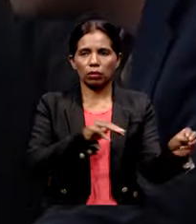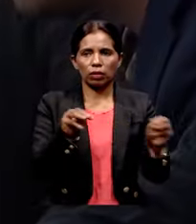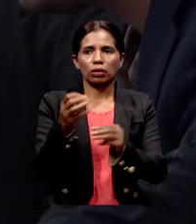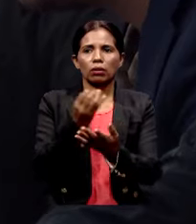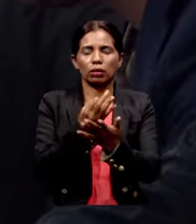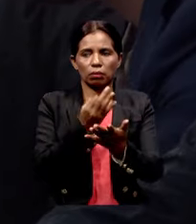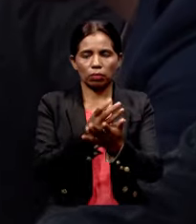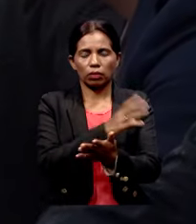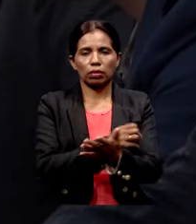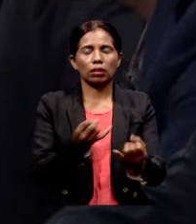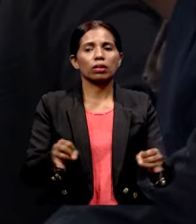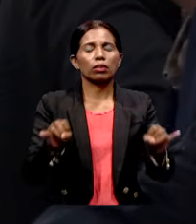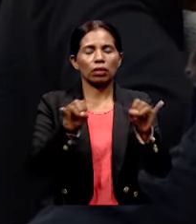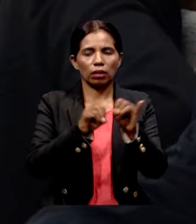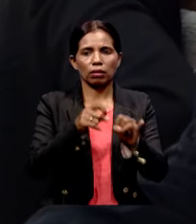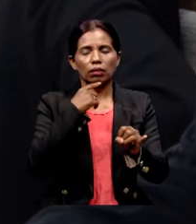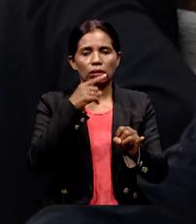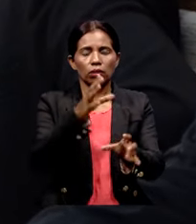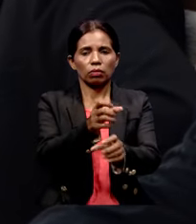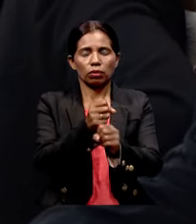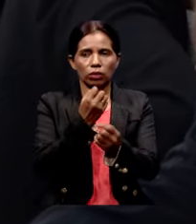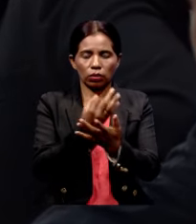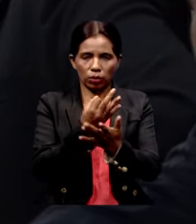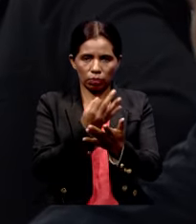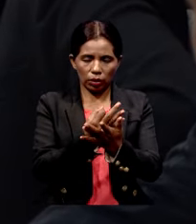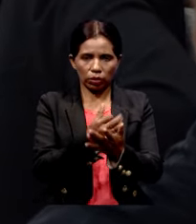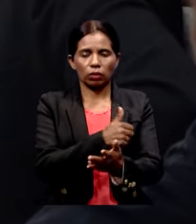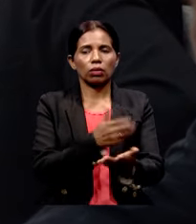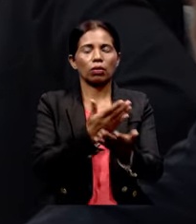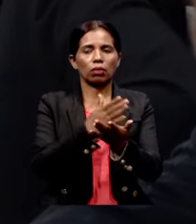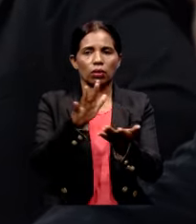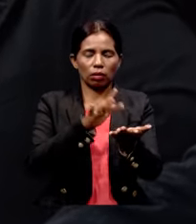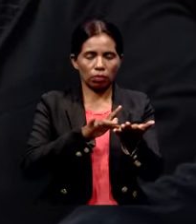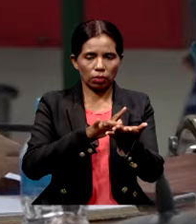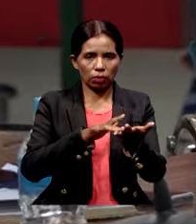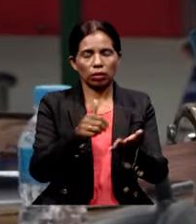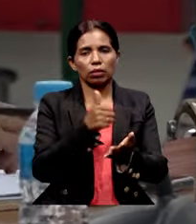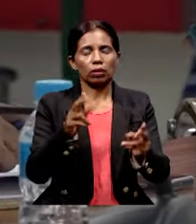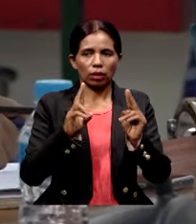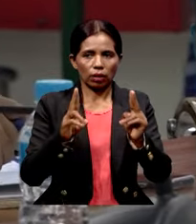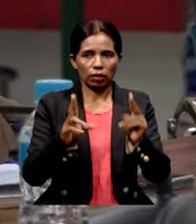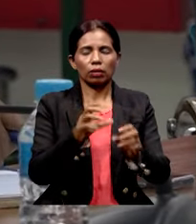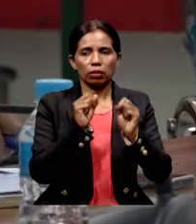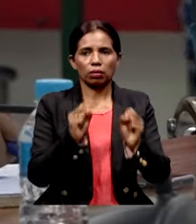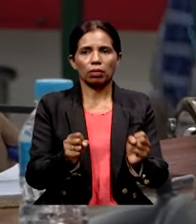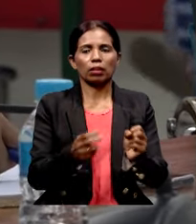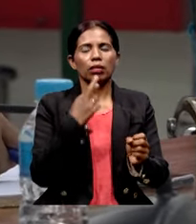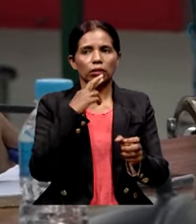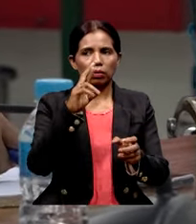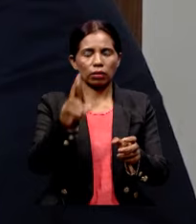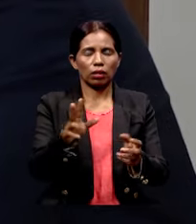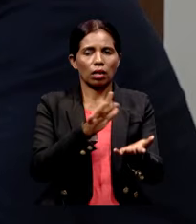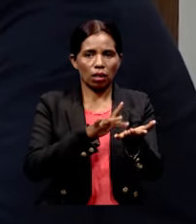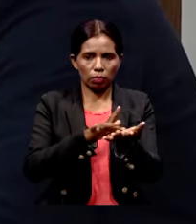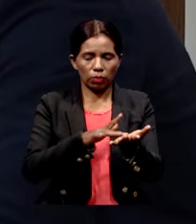balão. Instituto refere consegue recolher orçamento balão. O de Rolona Aimuruk balão urgente, o de Bela responde estoque alto